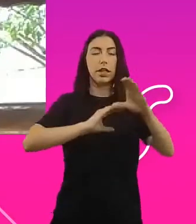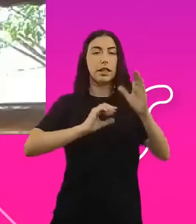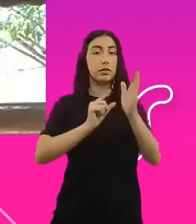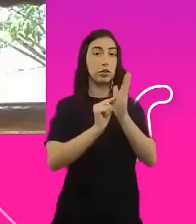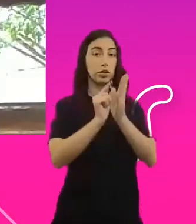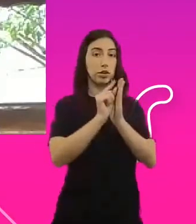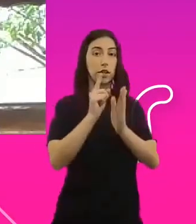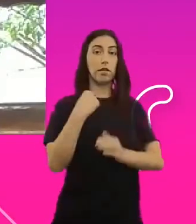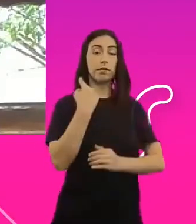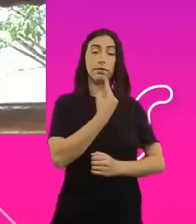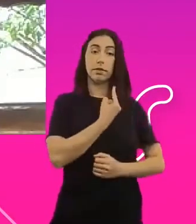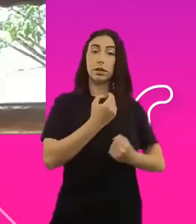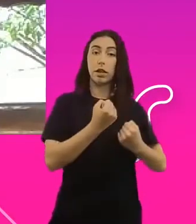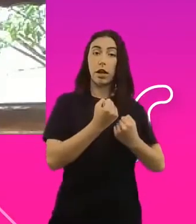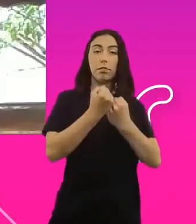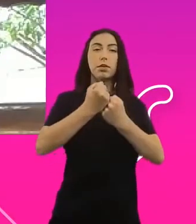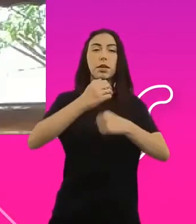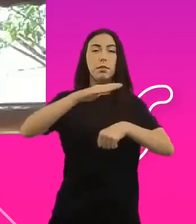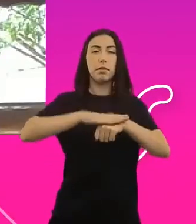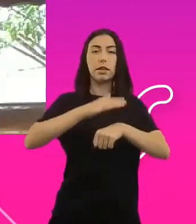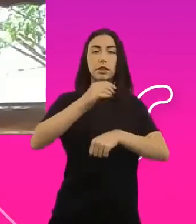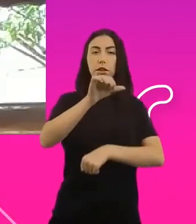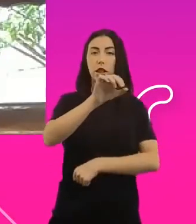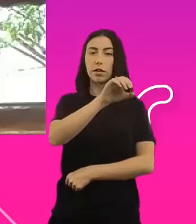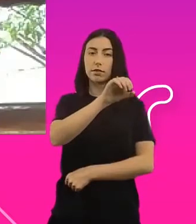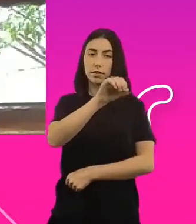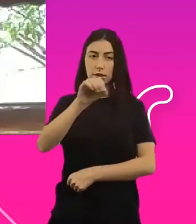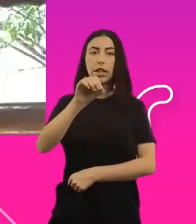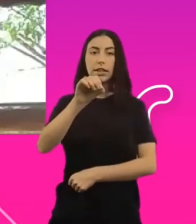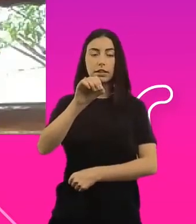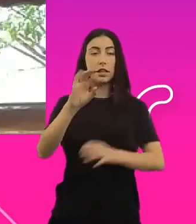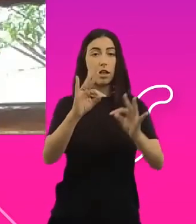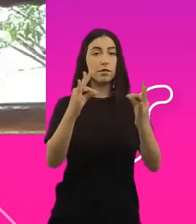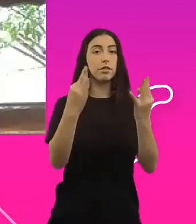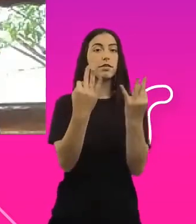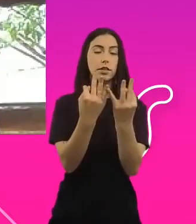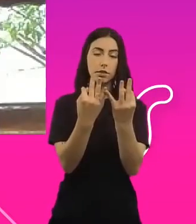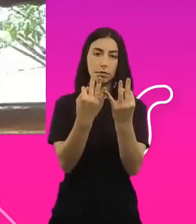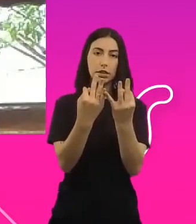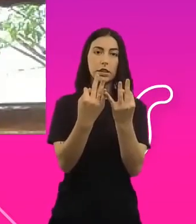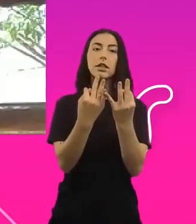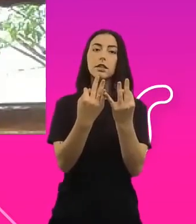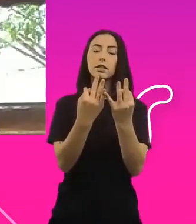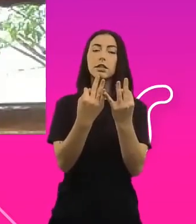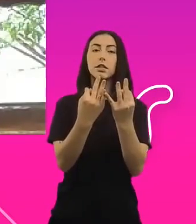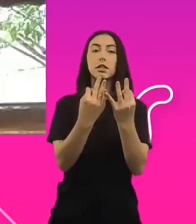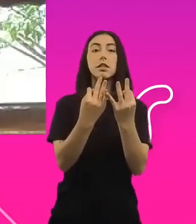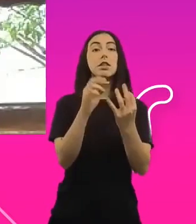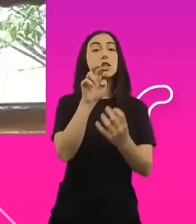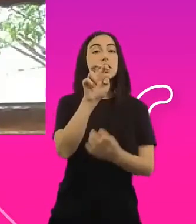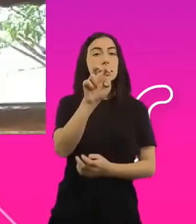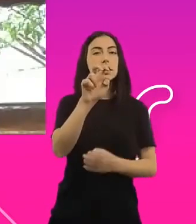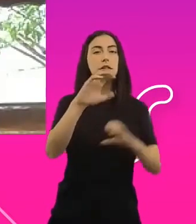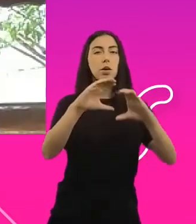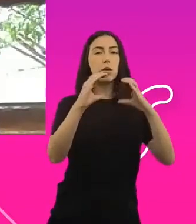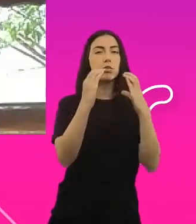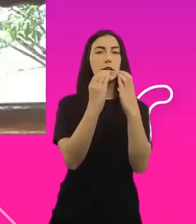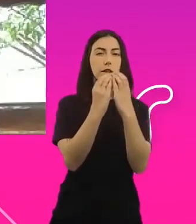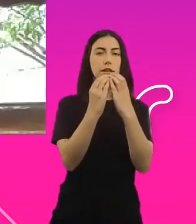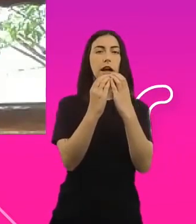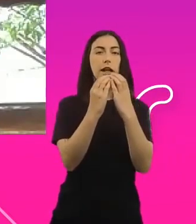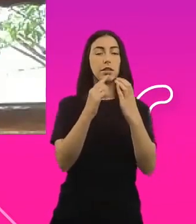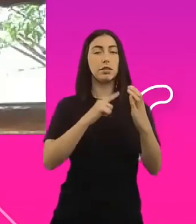900 famílias de 5 comunidades em vulnerabilidade social da Grande Florianópolis. As famílias, elas têm suas